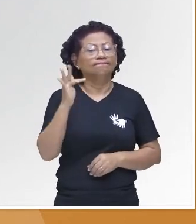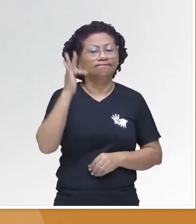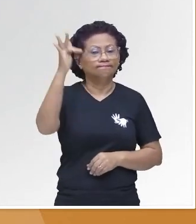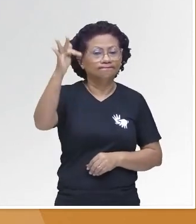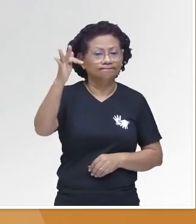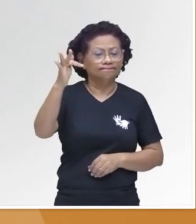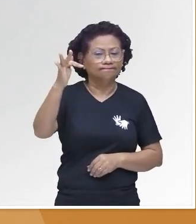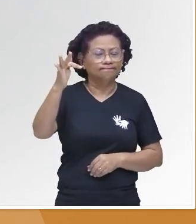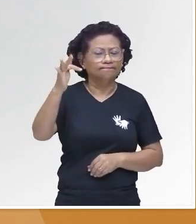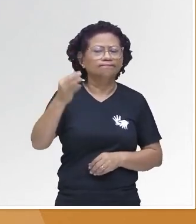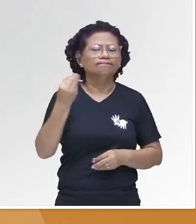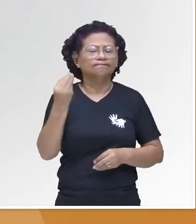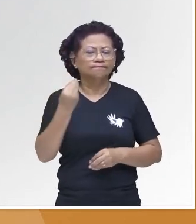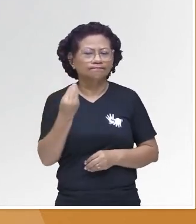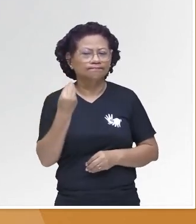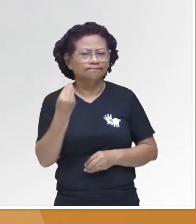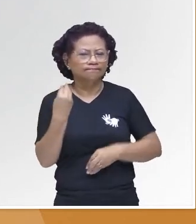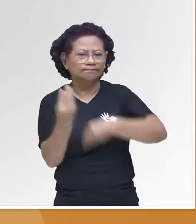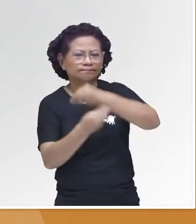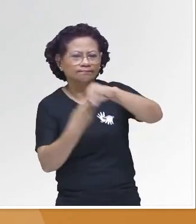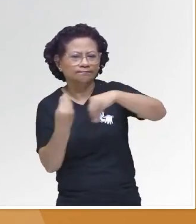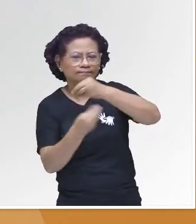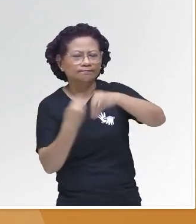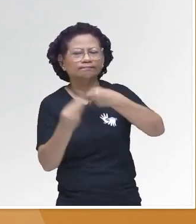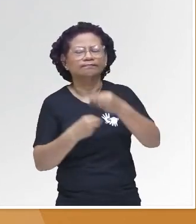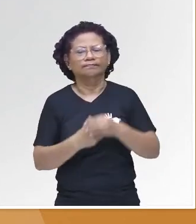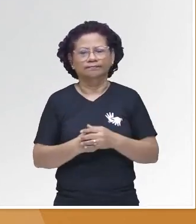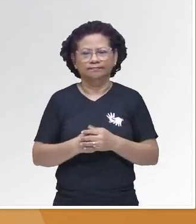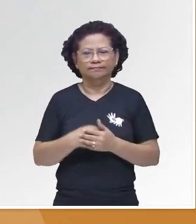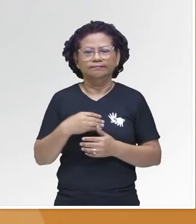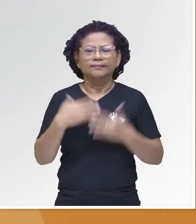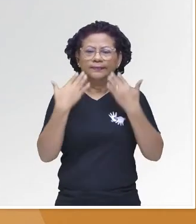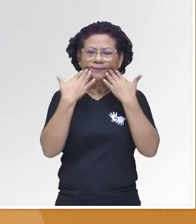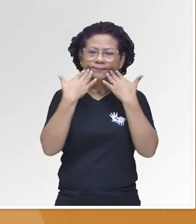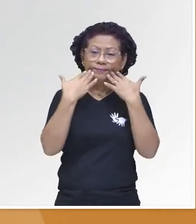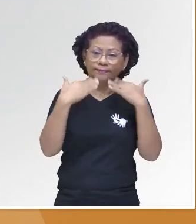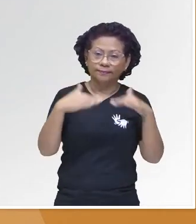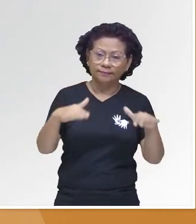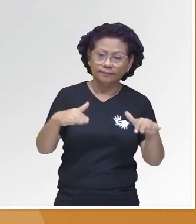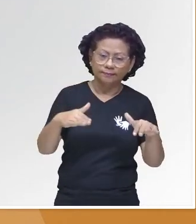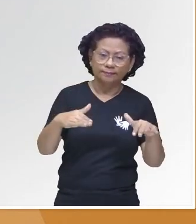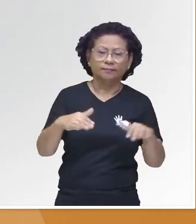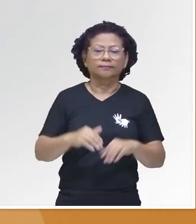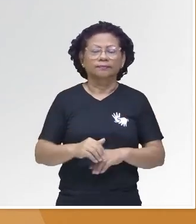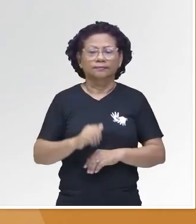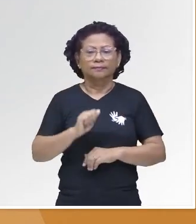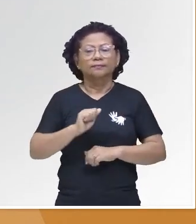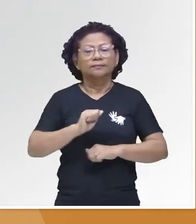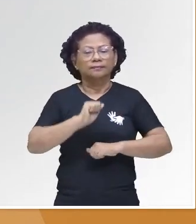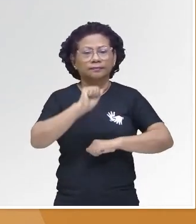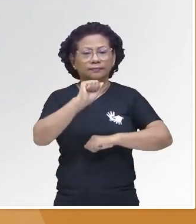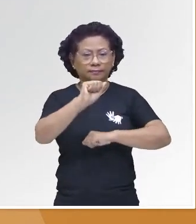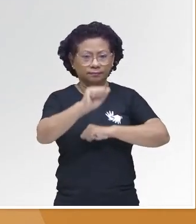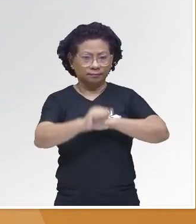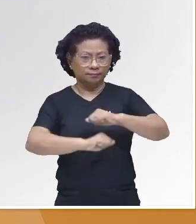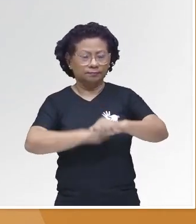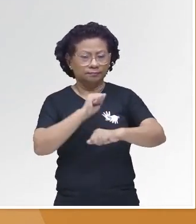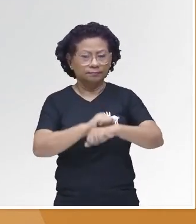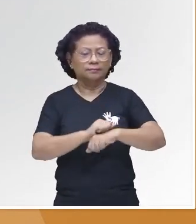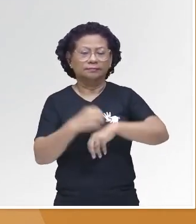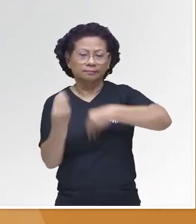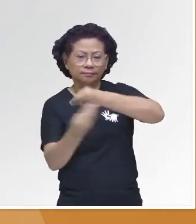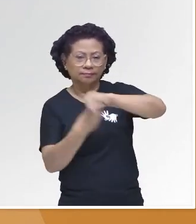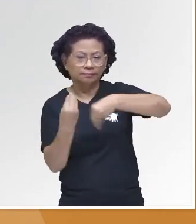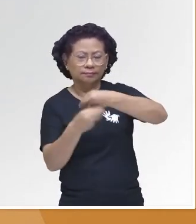essa fissão? Ela é um processo natural em que os átomos instáveis se degradam